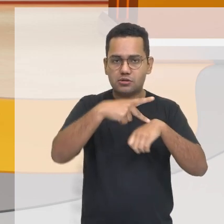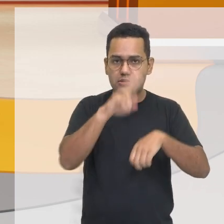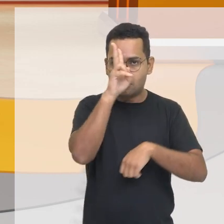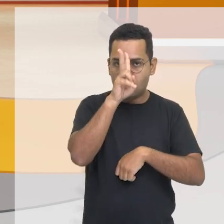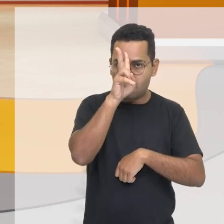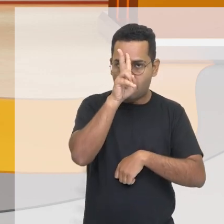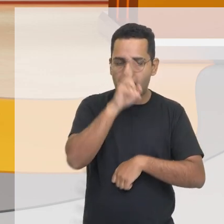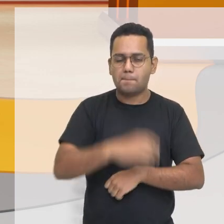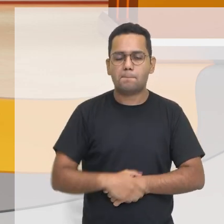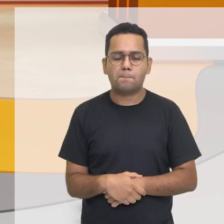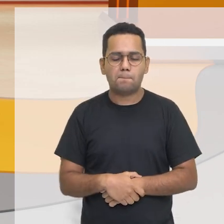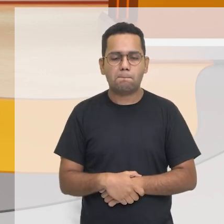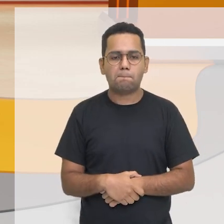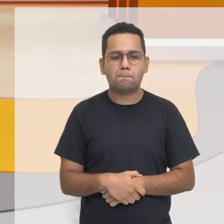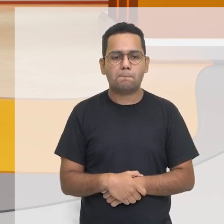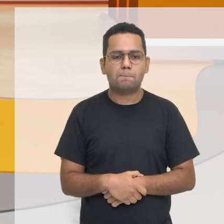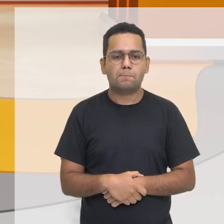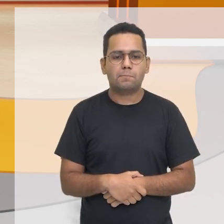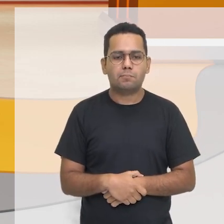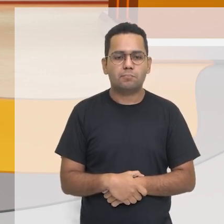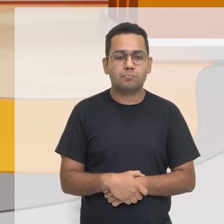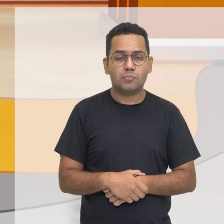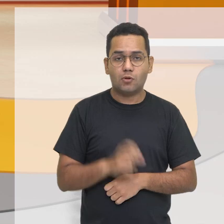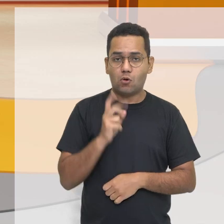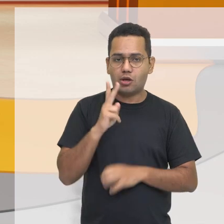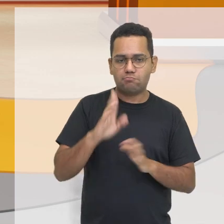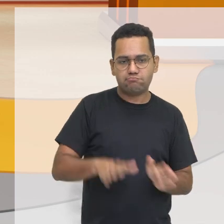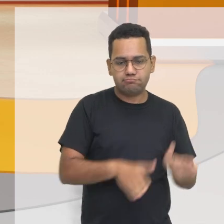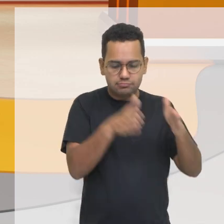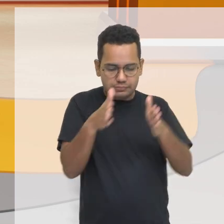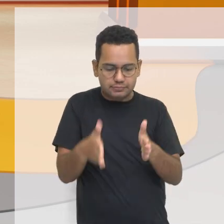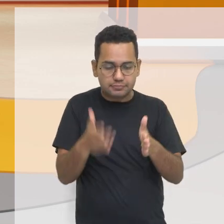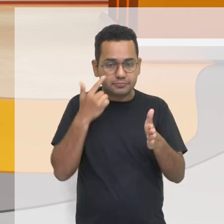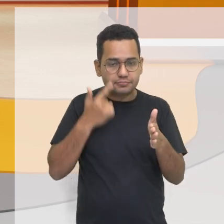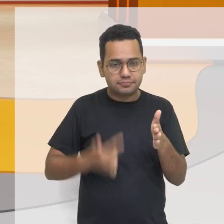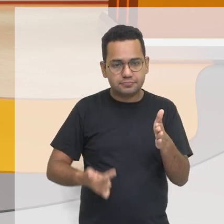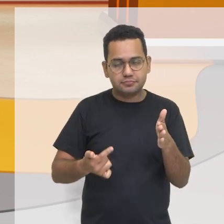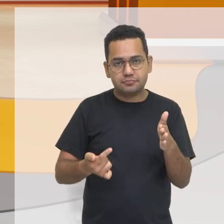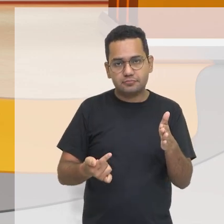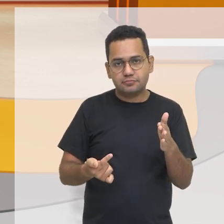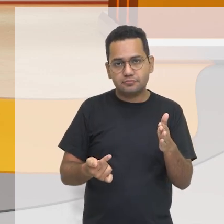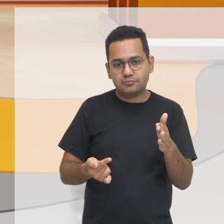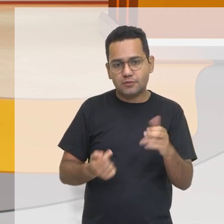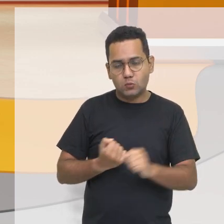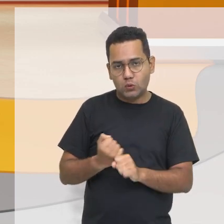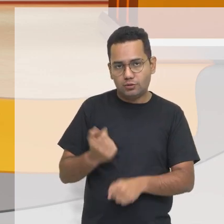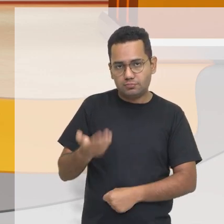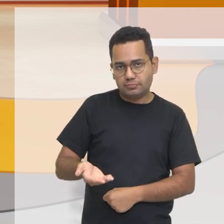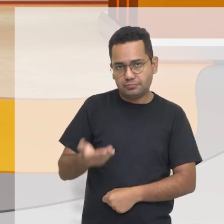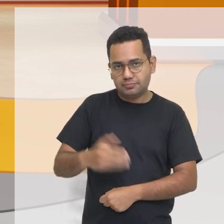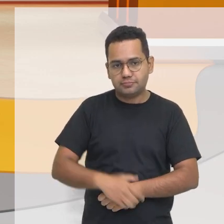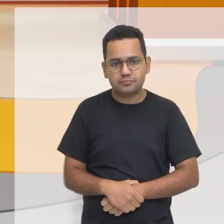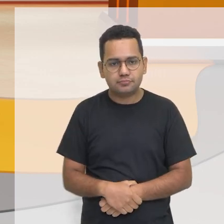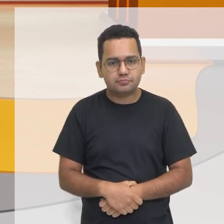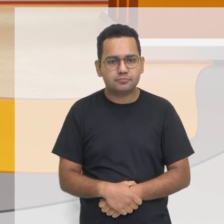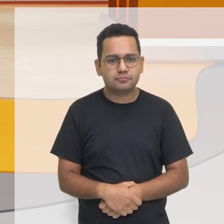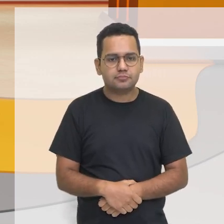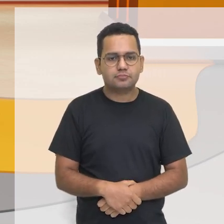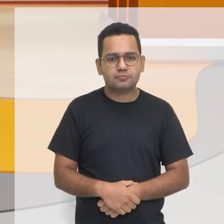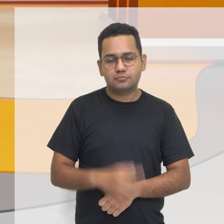território. Estamos falando do contexto da Síria, certo? O nosso próximo tempo aí é 2013